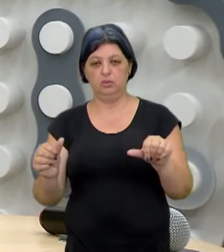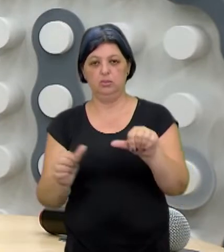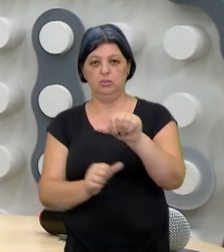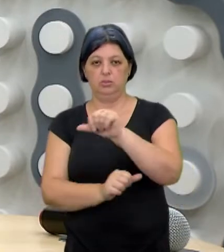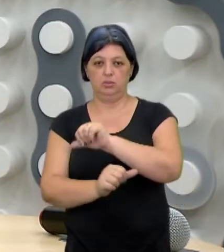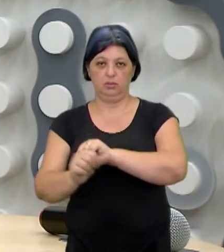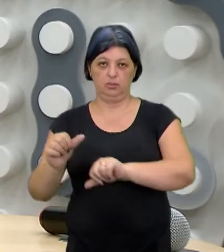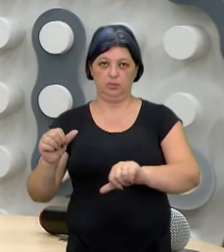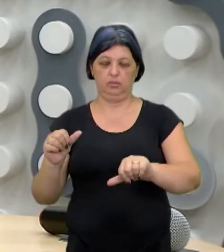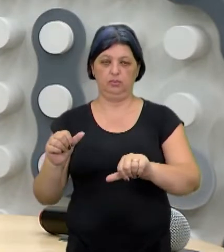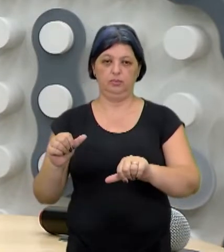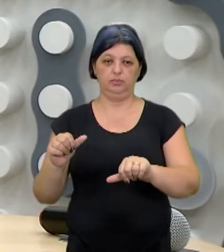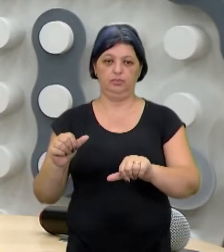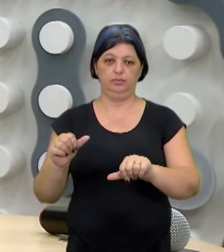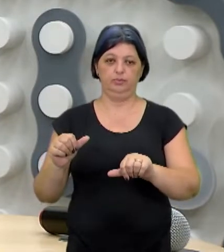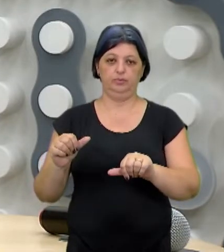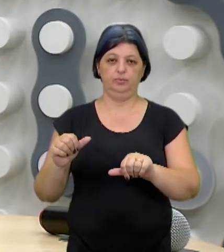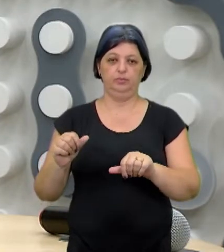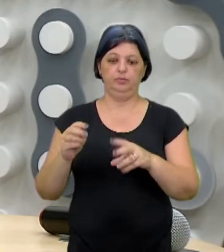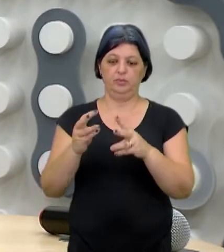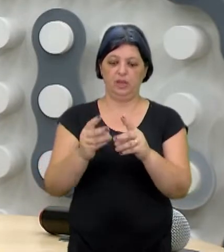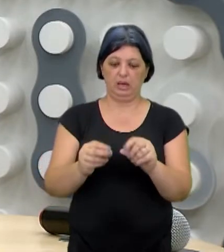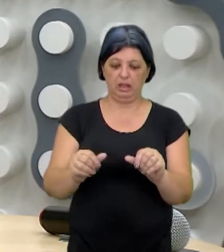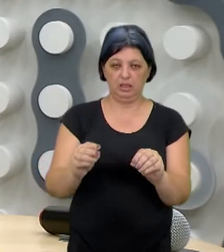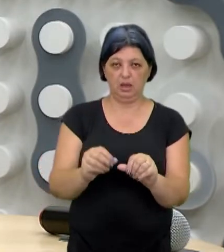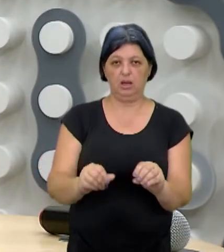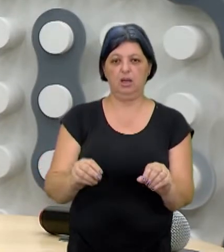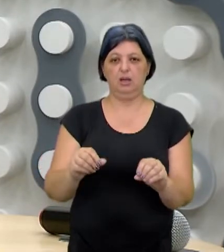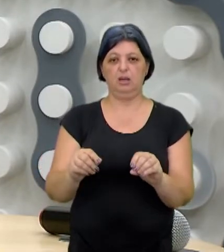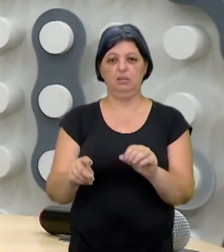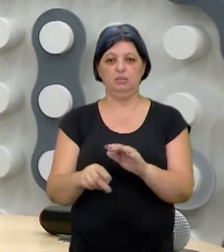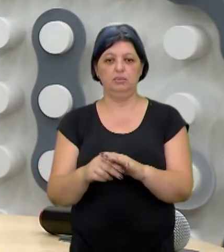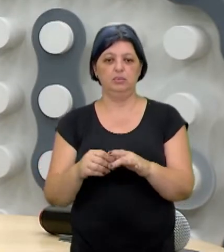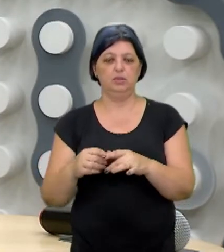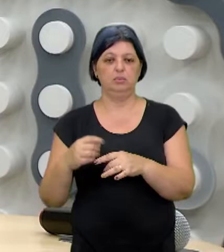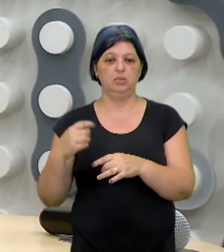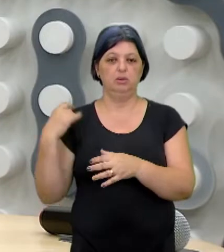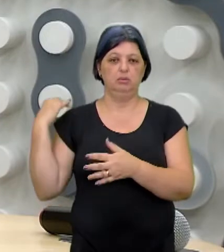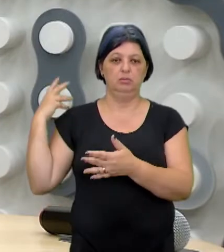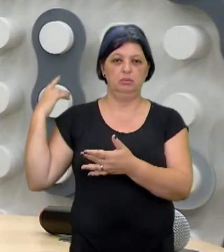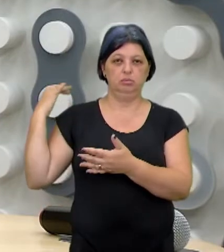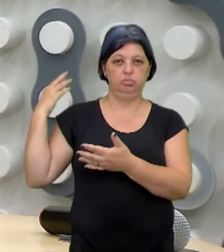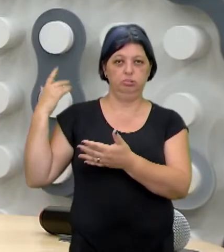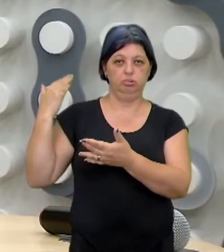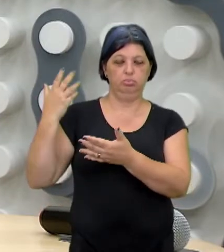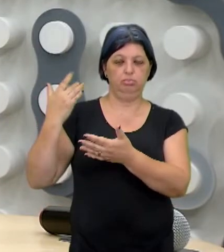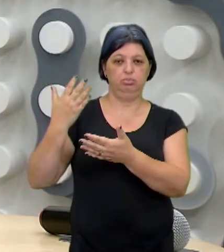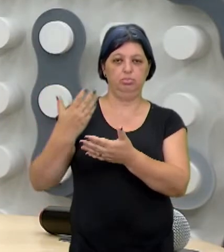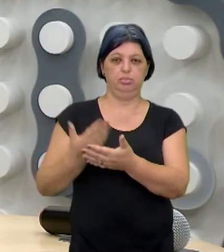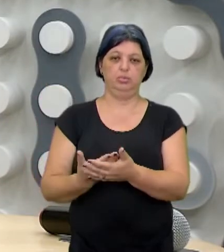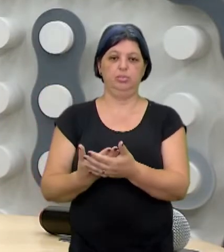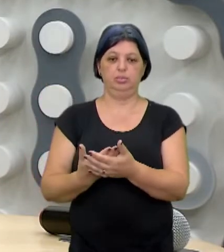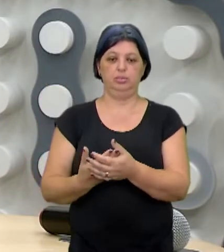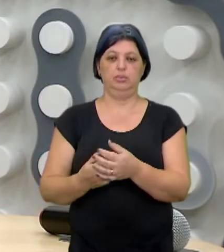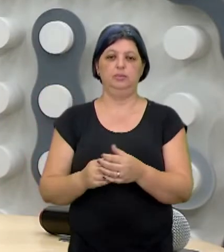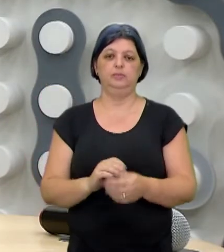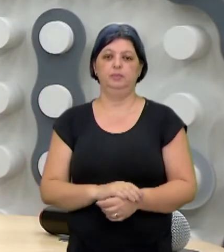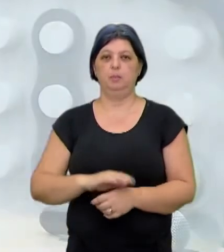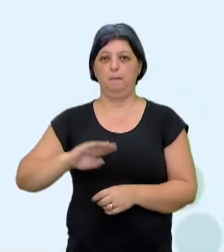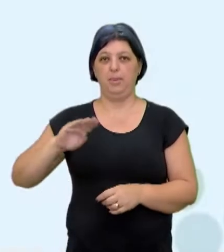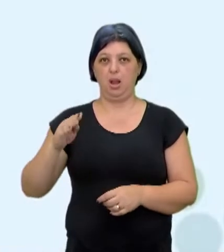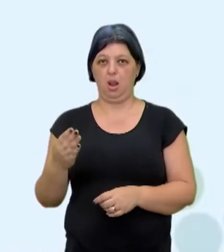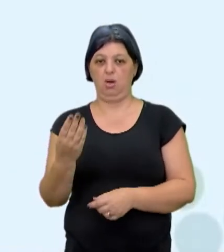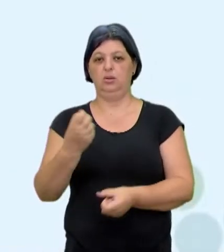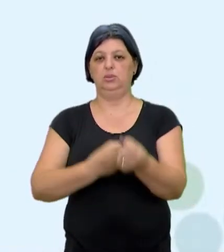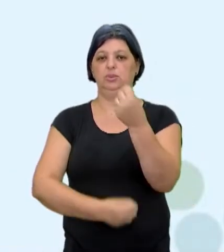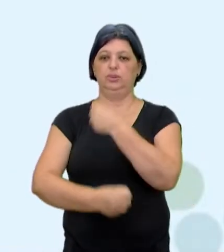do tempo, né, na qual a Terra foi se constituindo, né? Os bilhões e bilhões de anos. Então acompanhe na próxima tela,